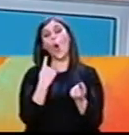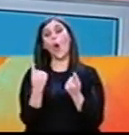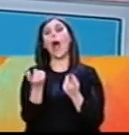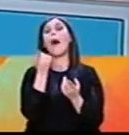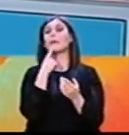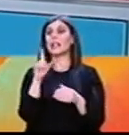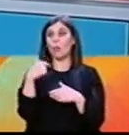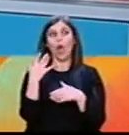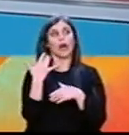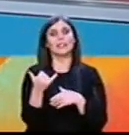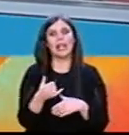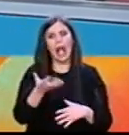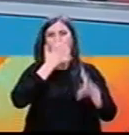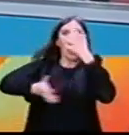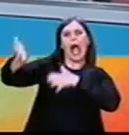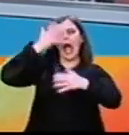Depois.